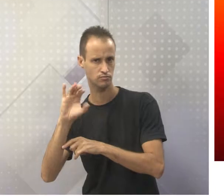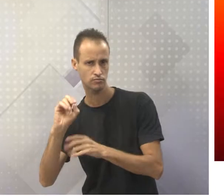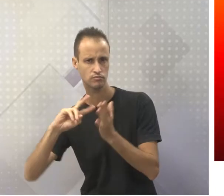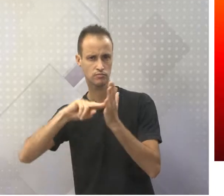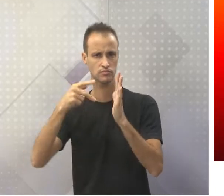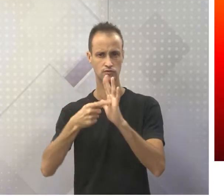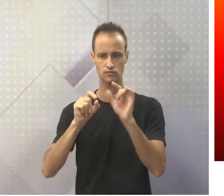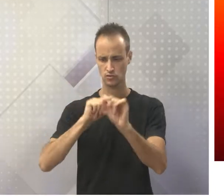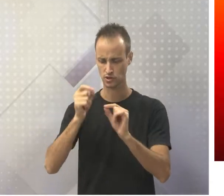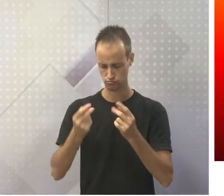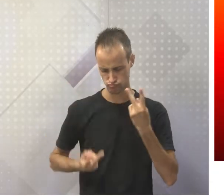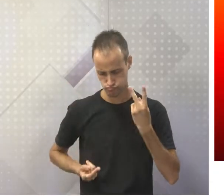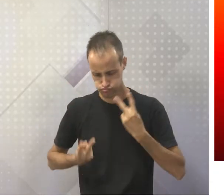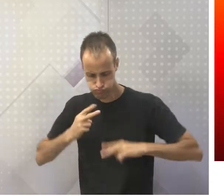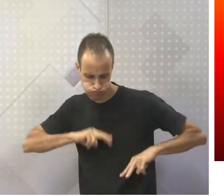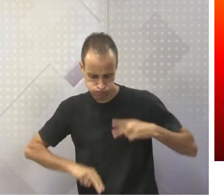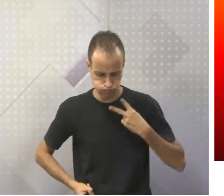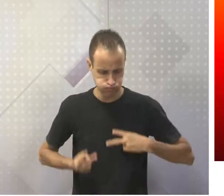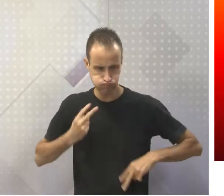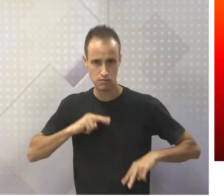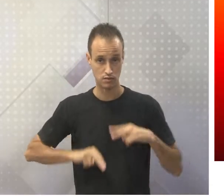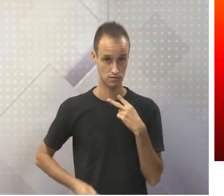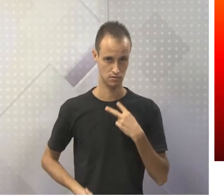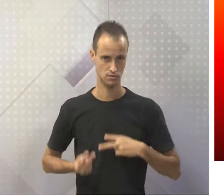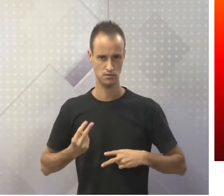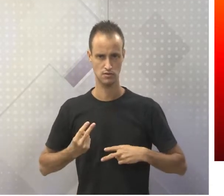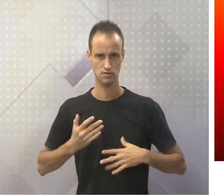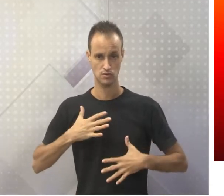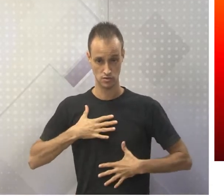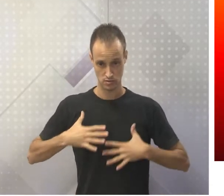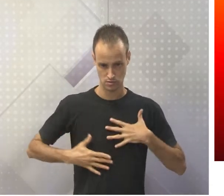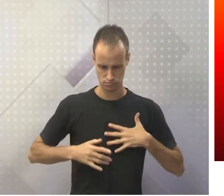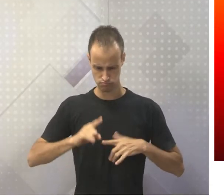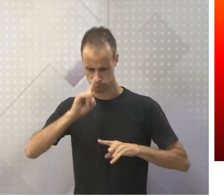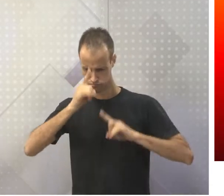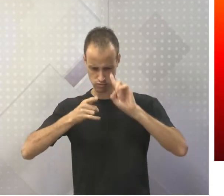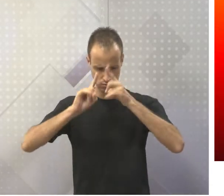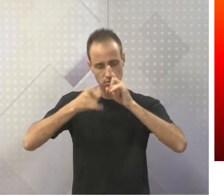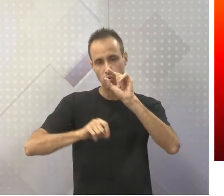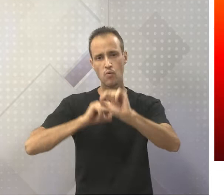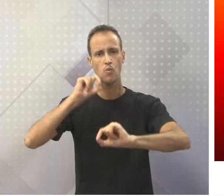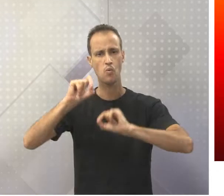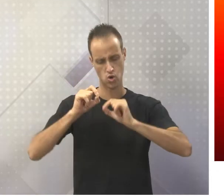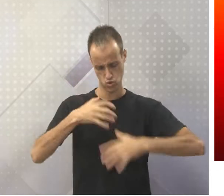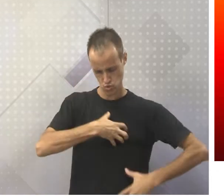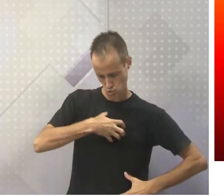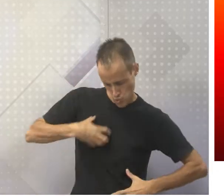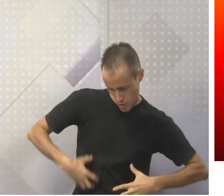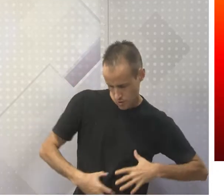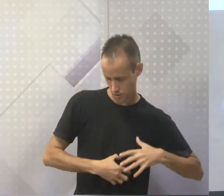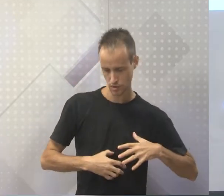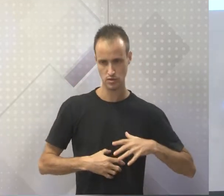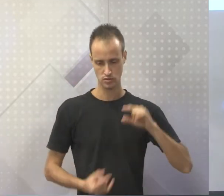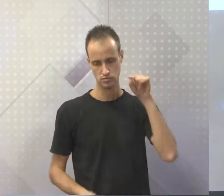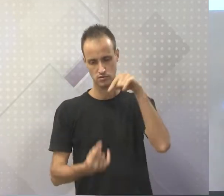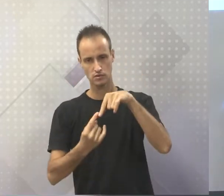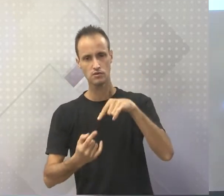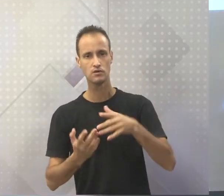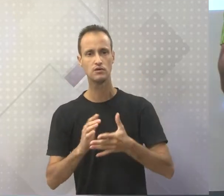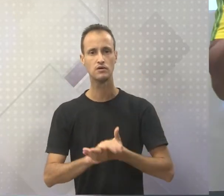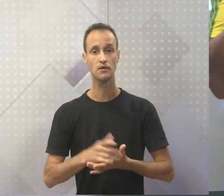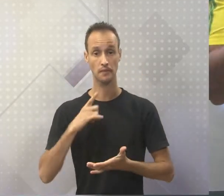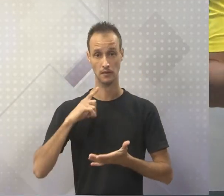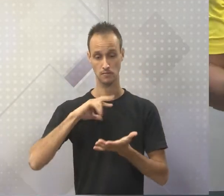trabalhar, atuar, né? Então o hormônio vai lá e manda que um órgão trabalhe, beleza? Nós